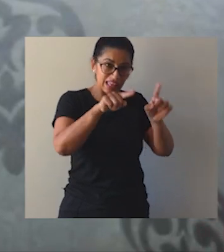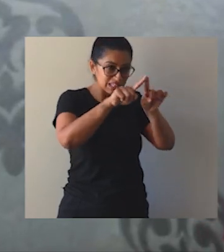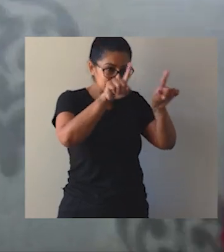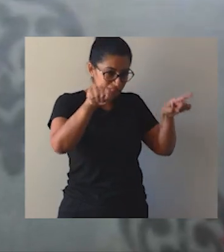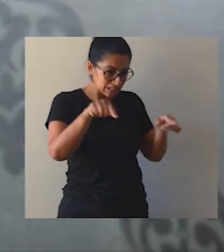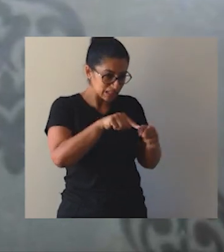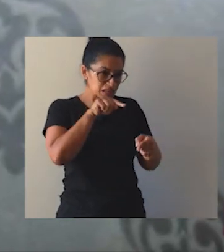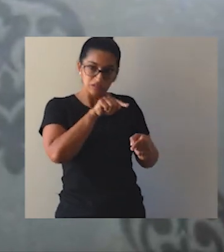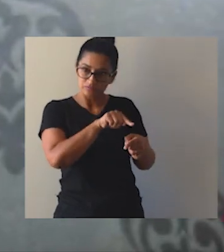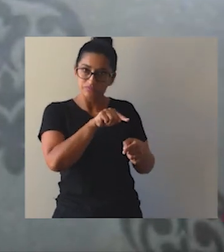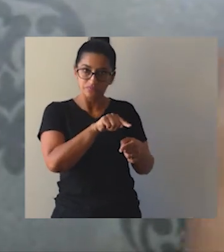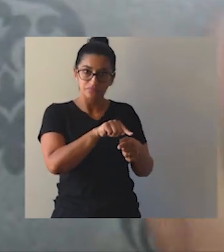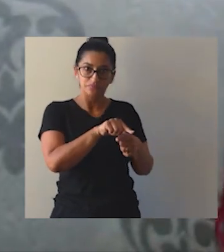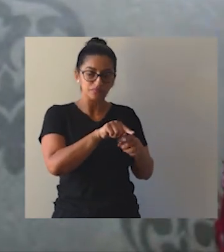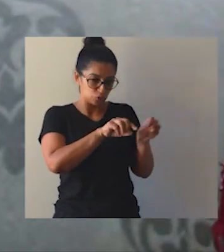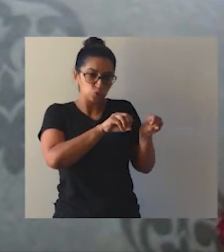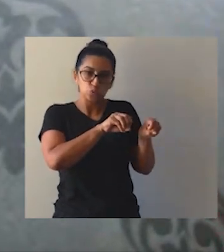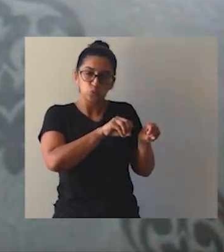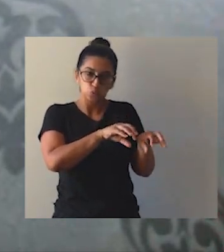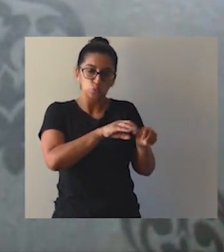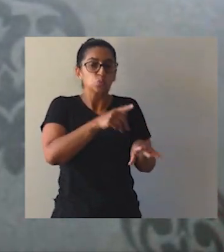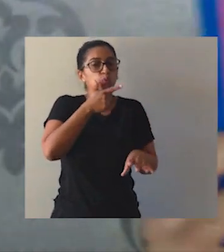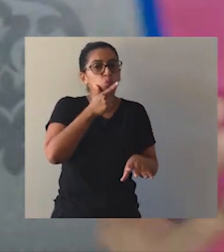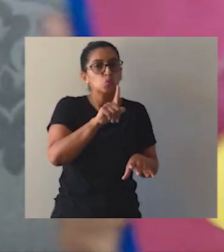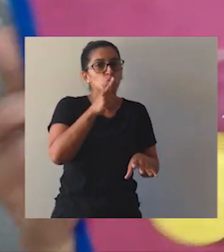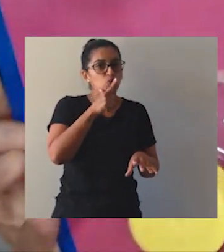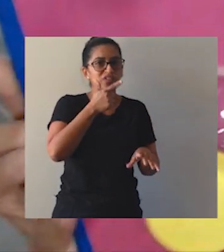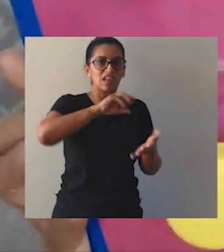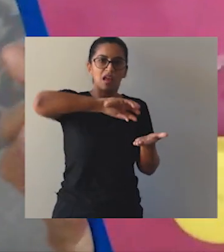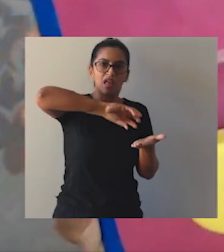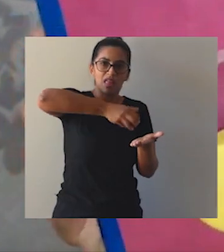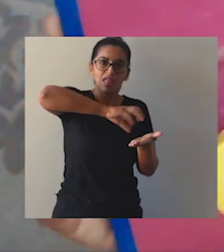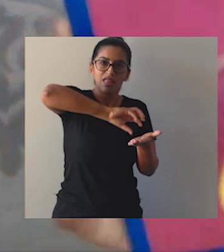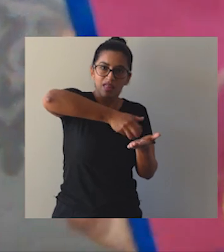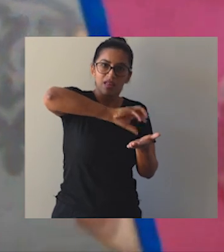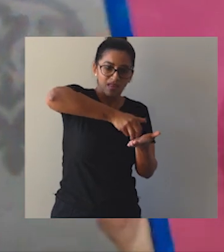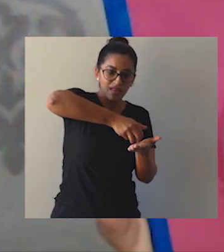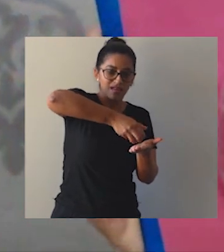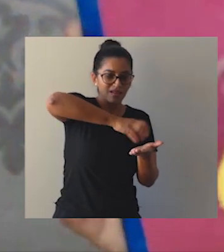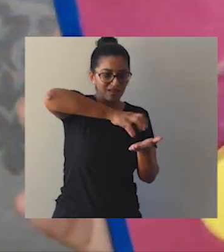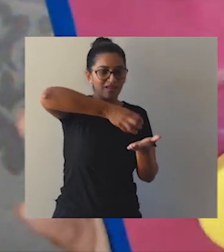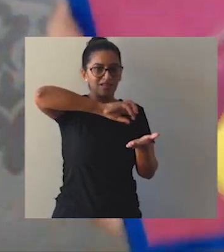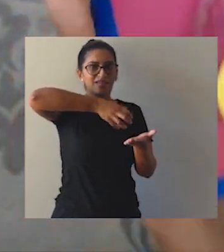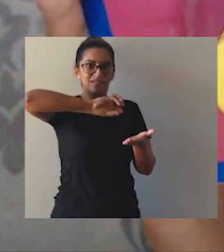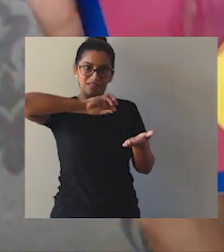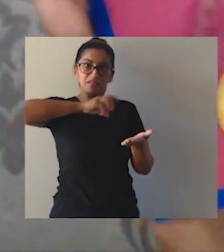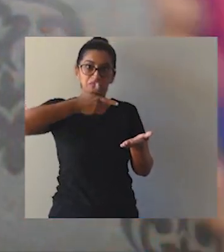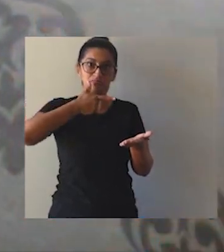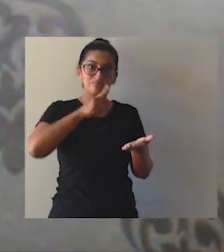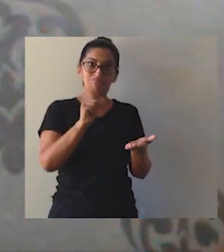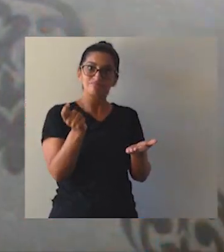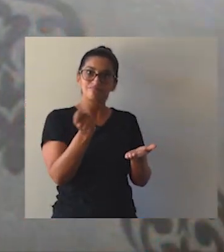coordenação motora, rosquear, desrosquear. Então, eu peguei plaquinhas e formas de